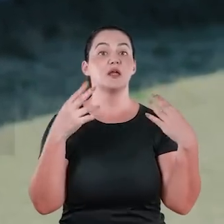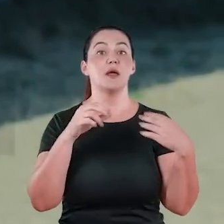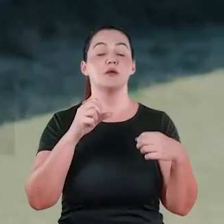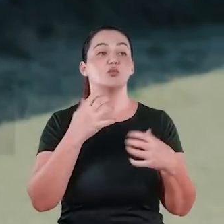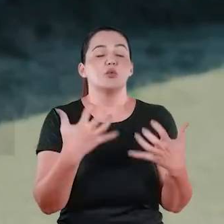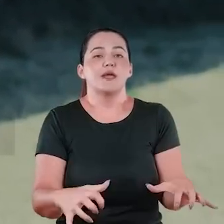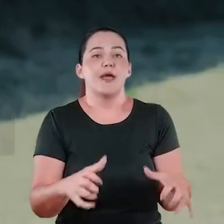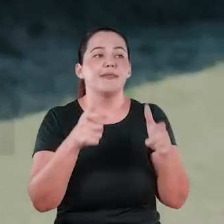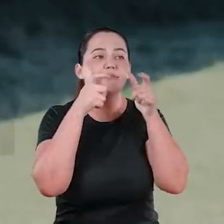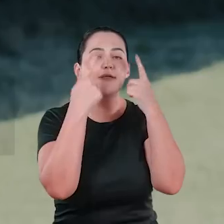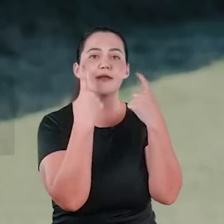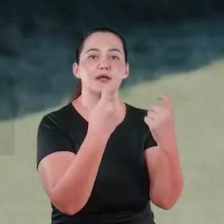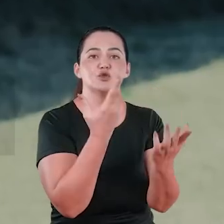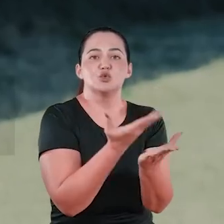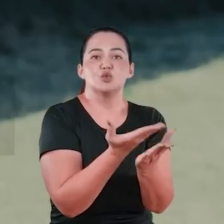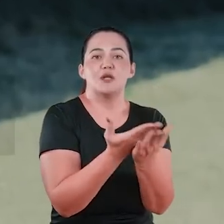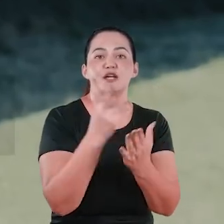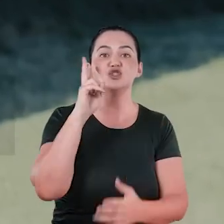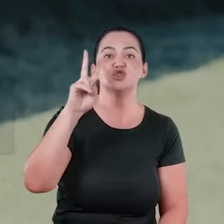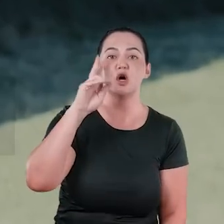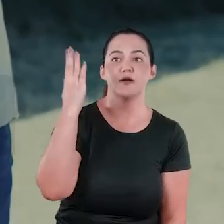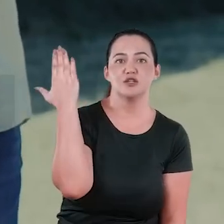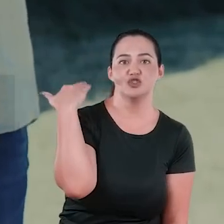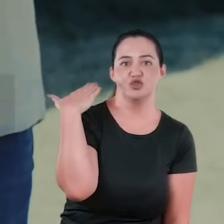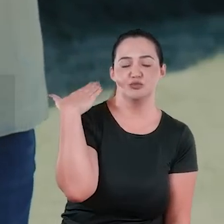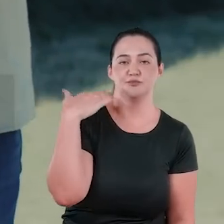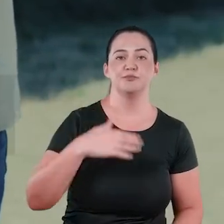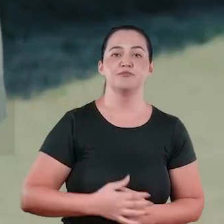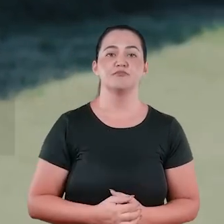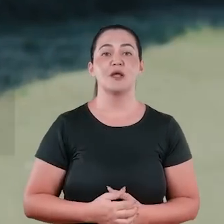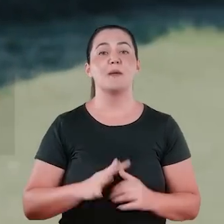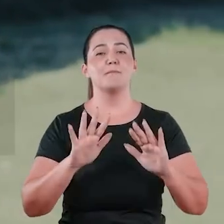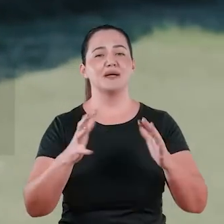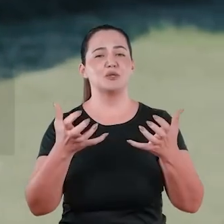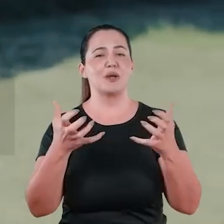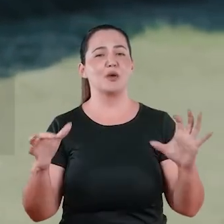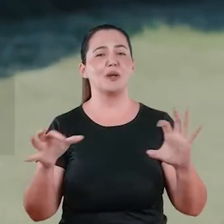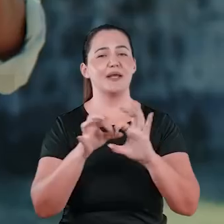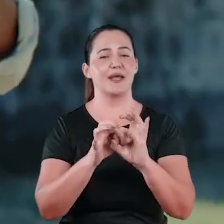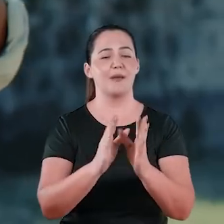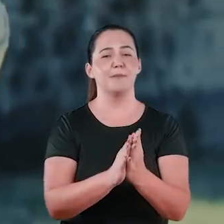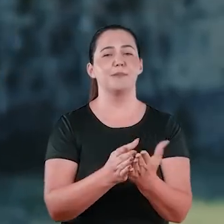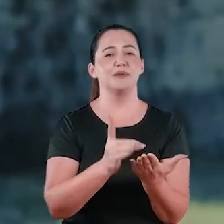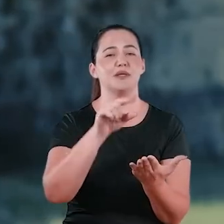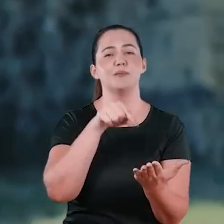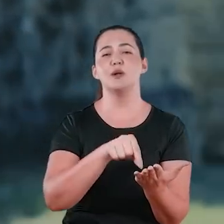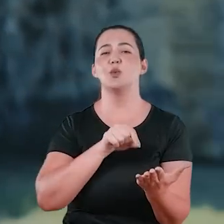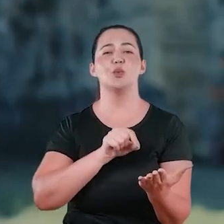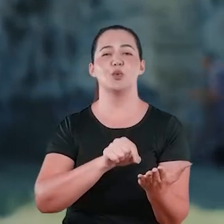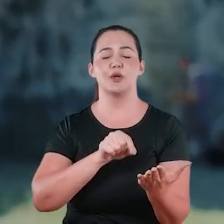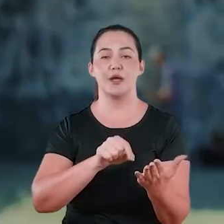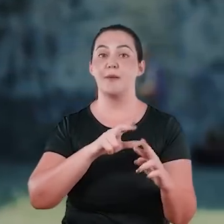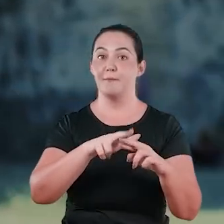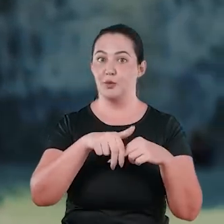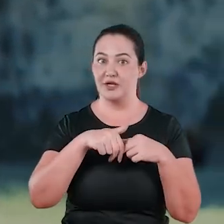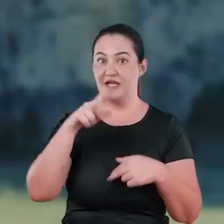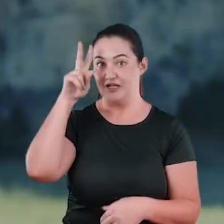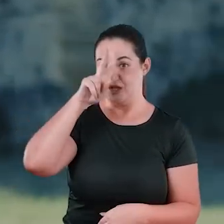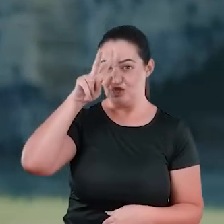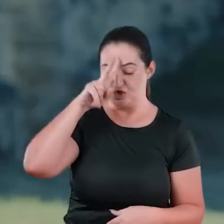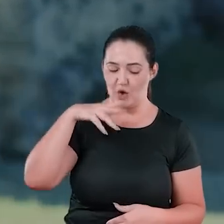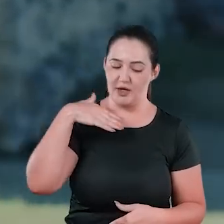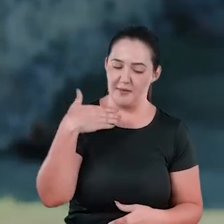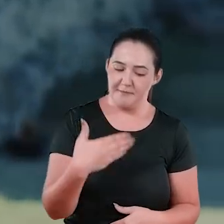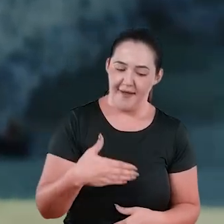história antiga. Mas aqui eu quero me deter ao significado teológico de tudo isso, porque na trama e na urdidura